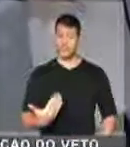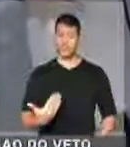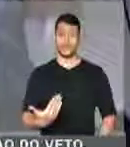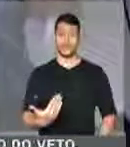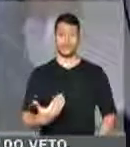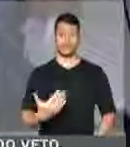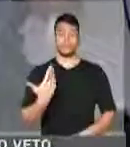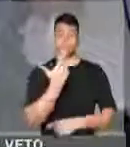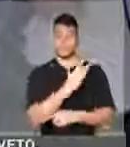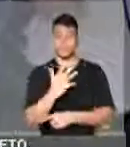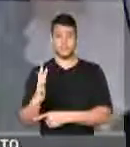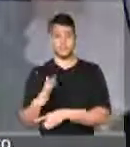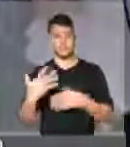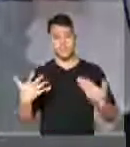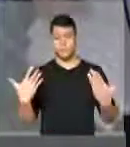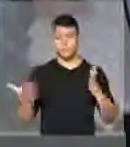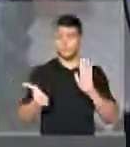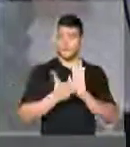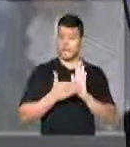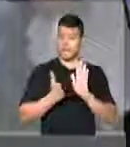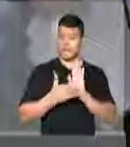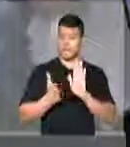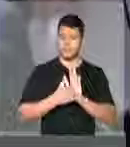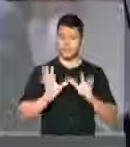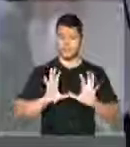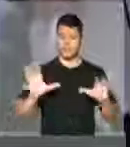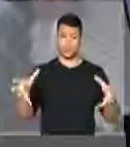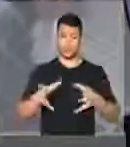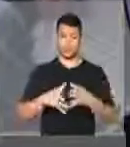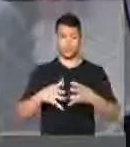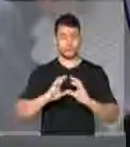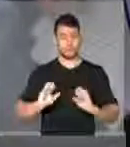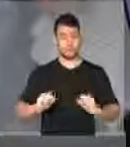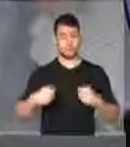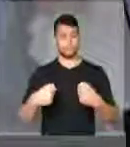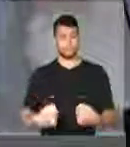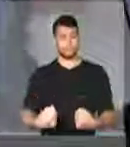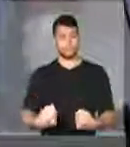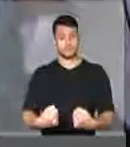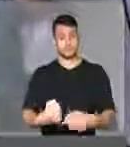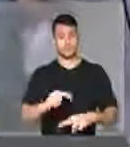chapéu para esses lutadores e